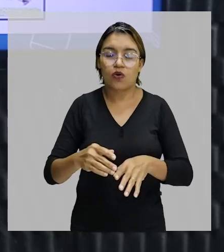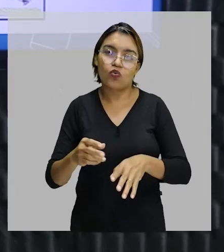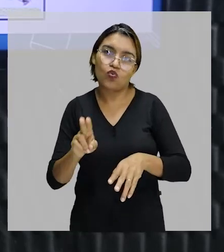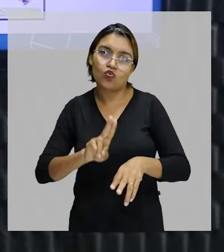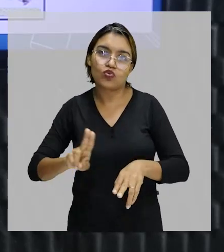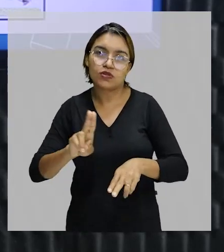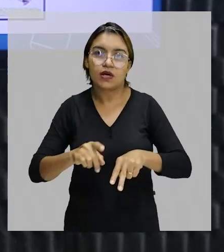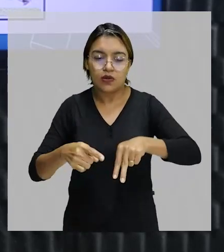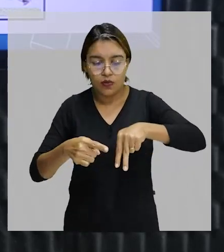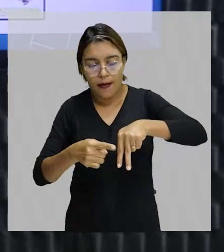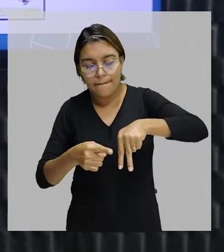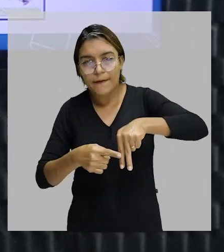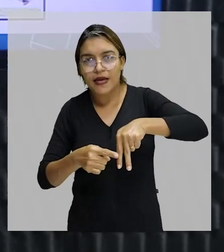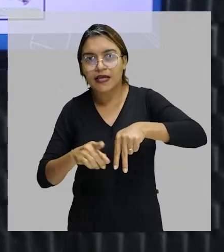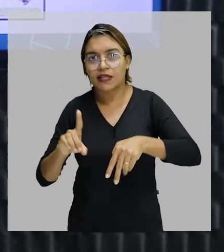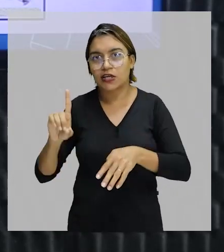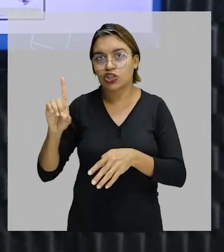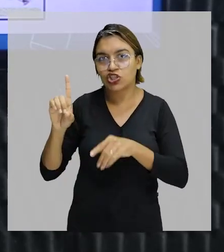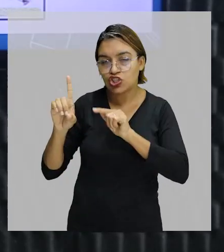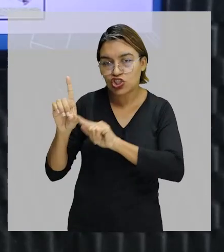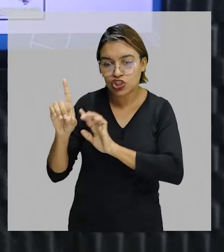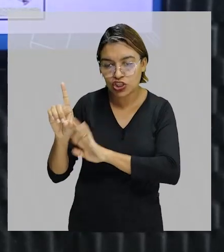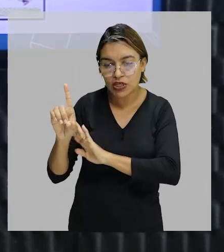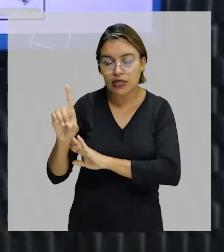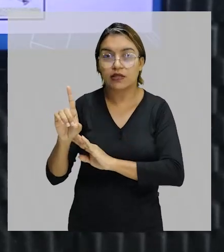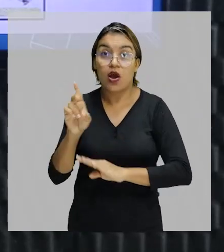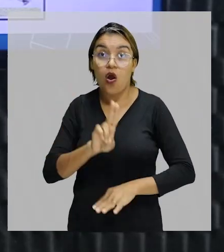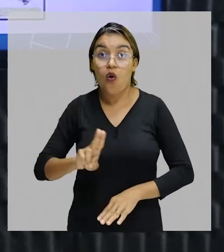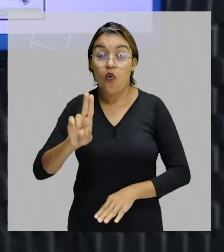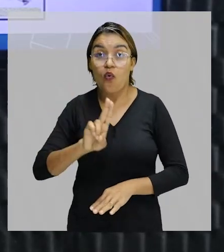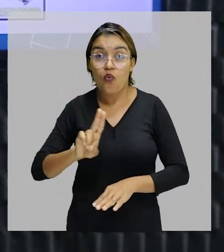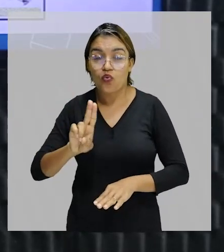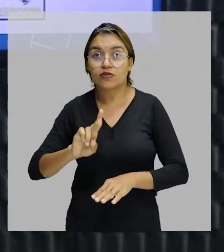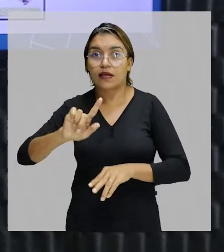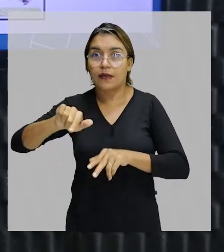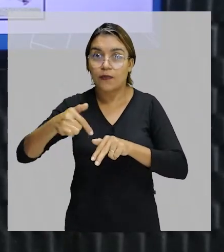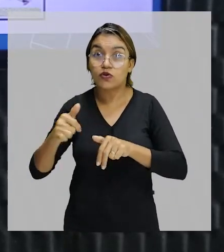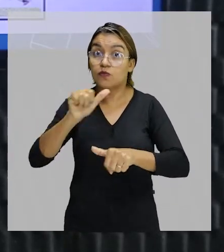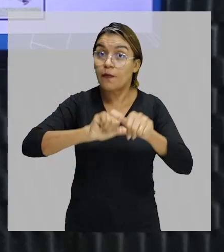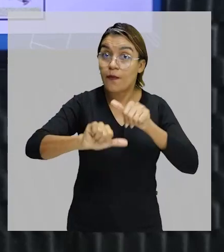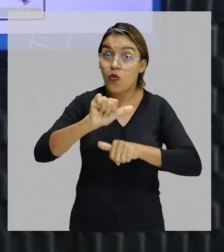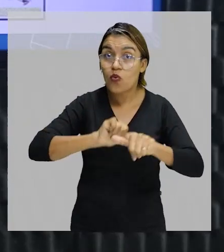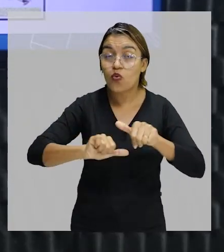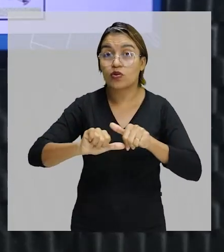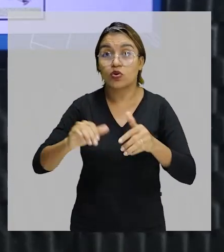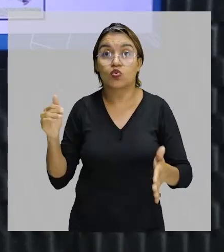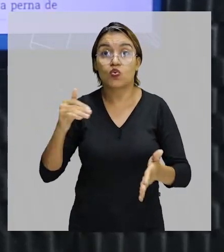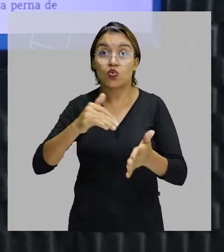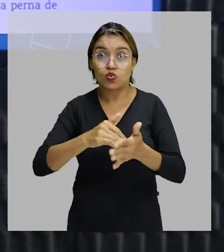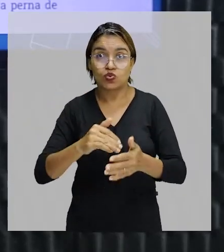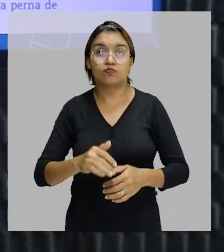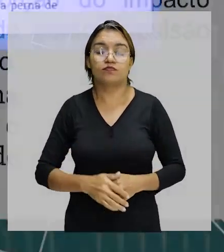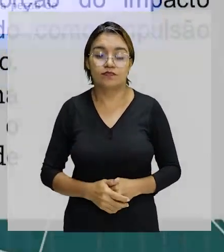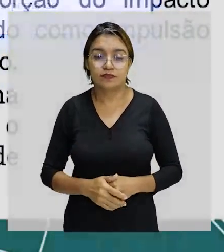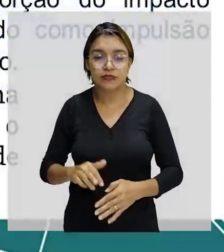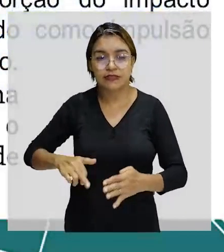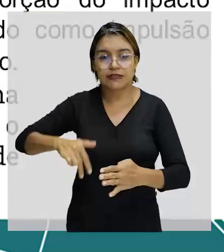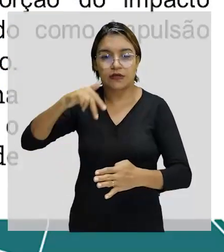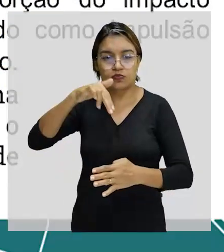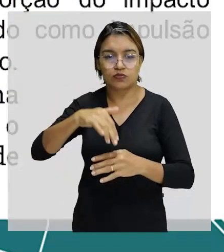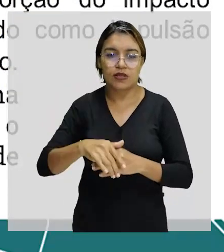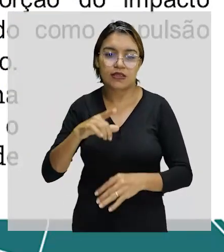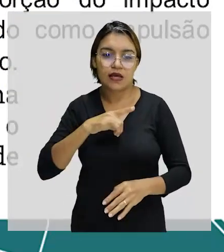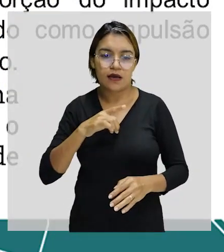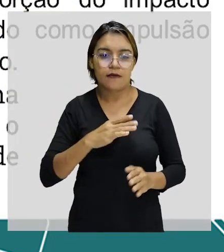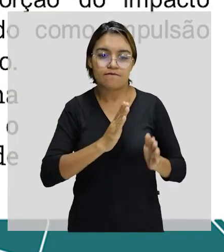o segundo passo também será com a perna direita e alterna apenas no último salto, no terceiro salto. Aí temos essas